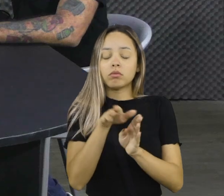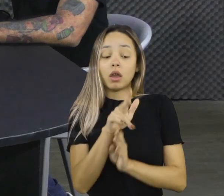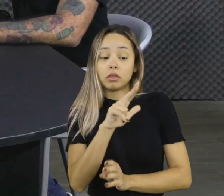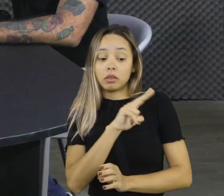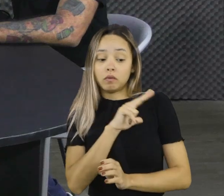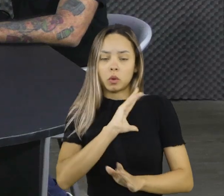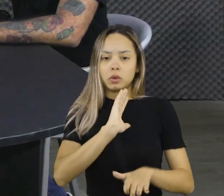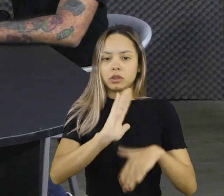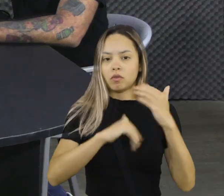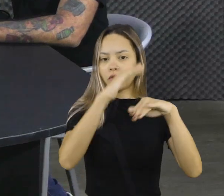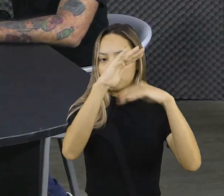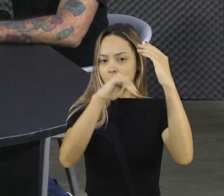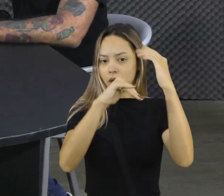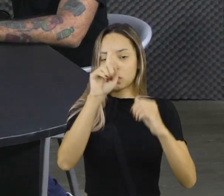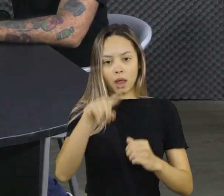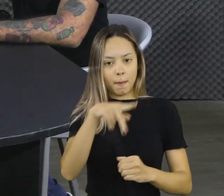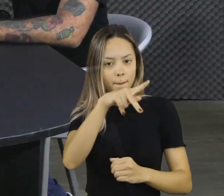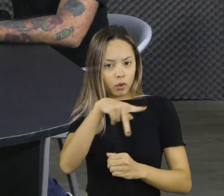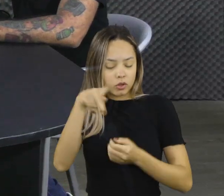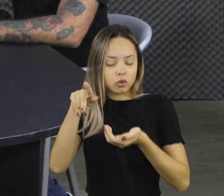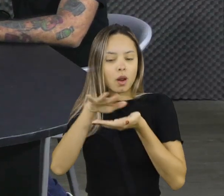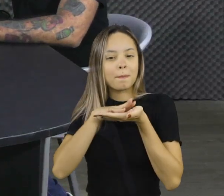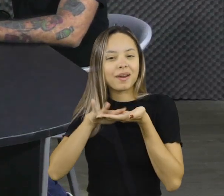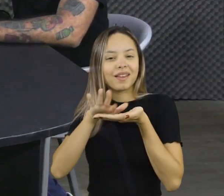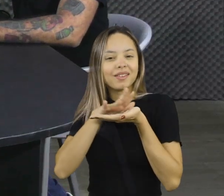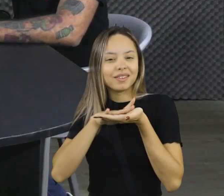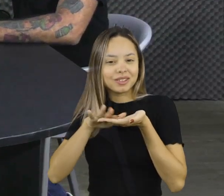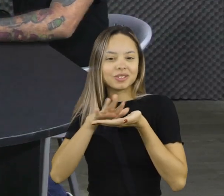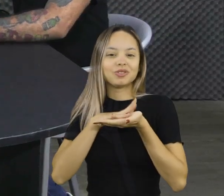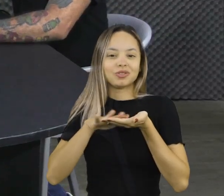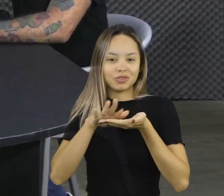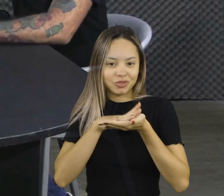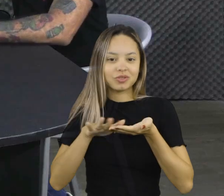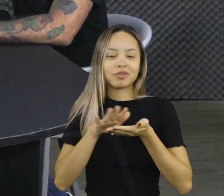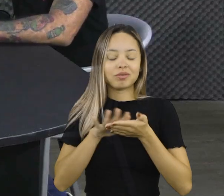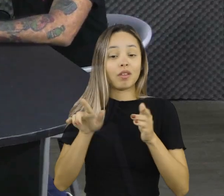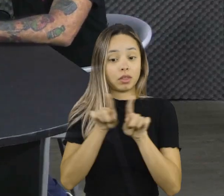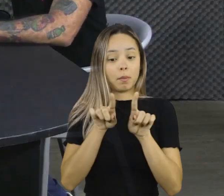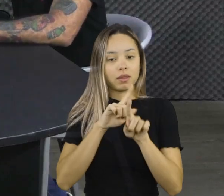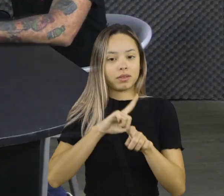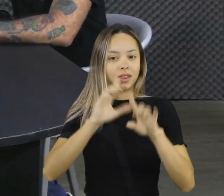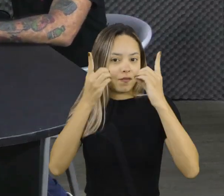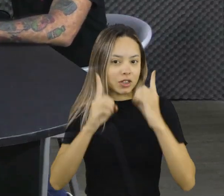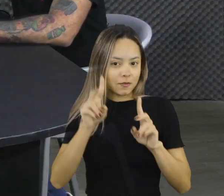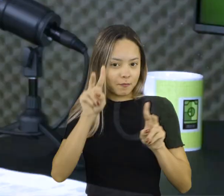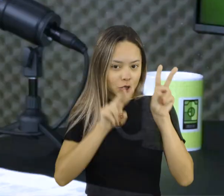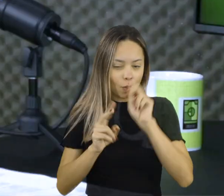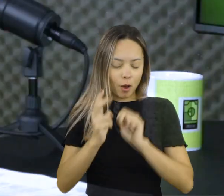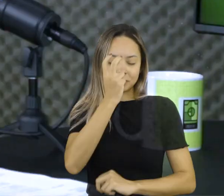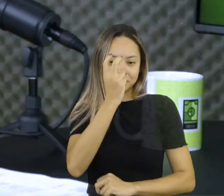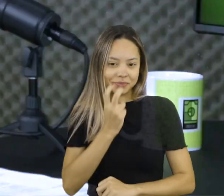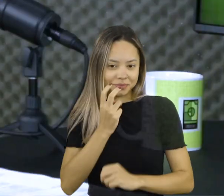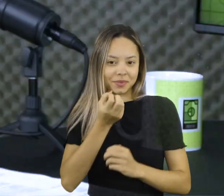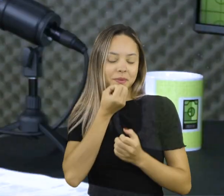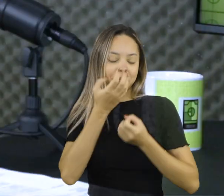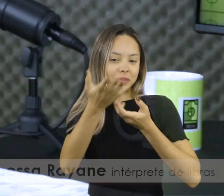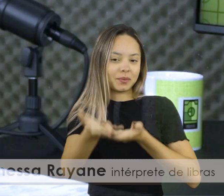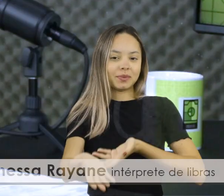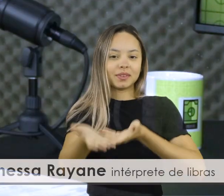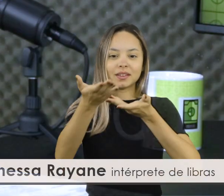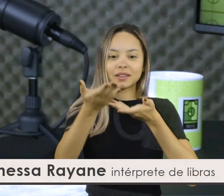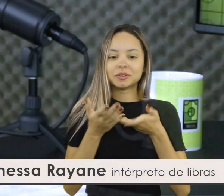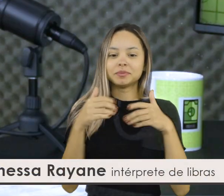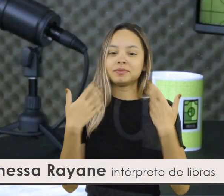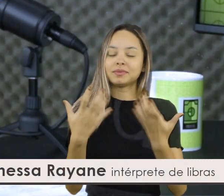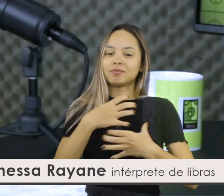professora brailista e tem deficiência visual. Professora Nilma, seja muito bem-vinda. Muito obrigada, Hugo. O prazer é